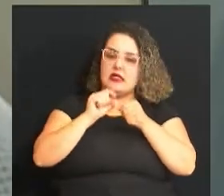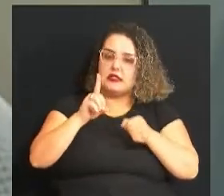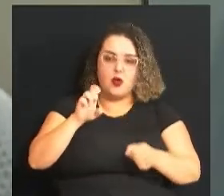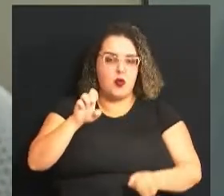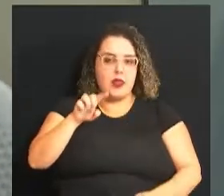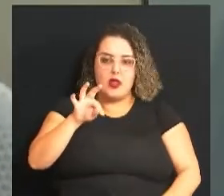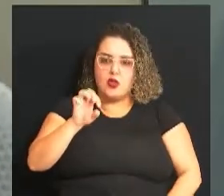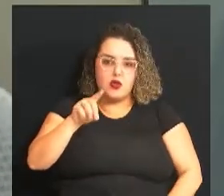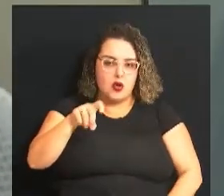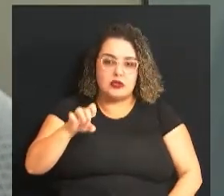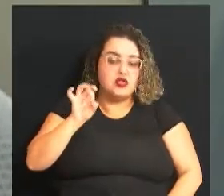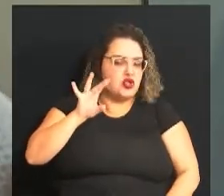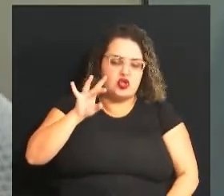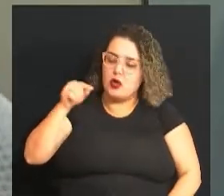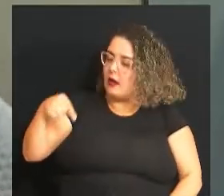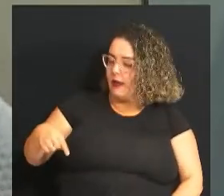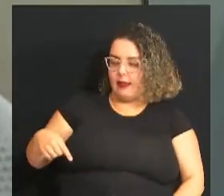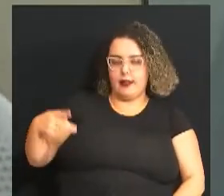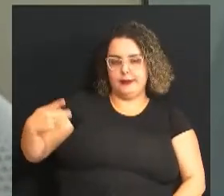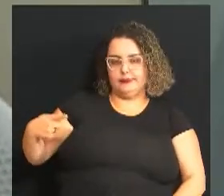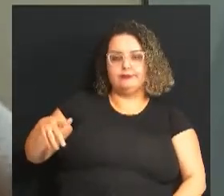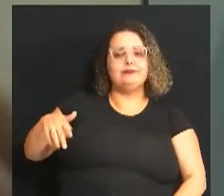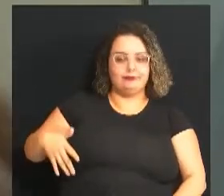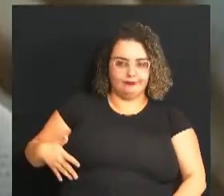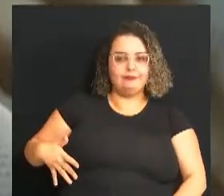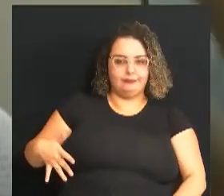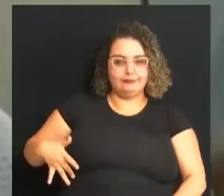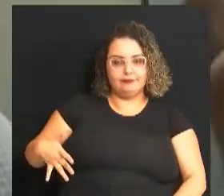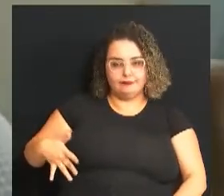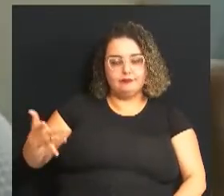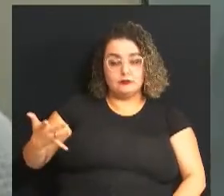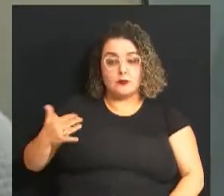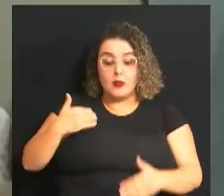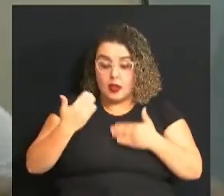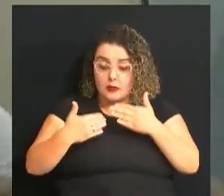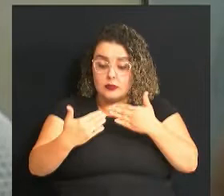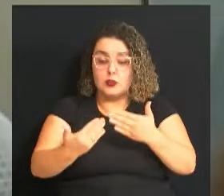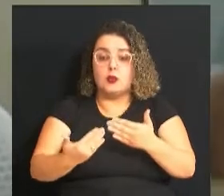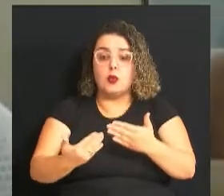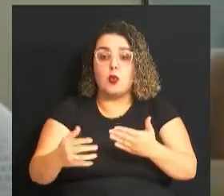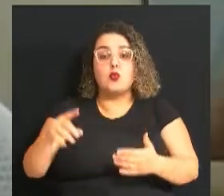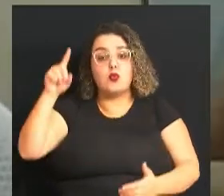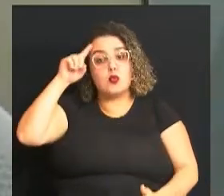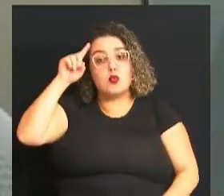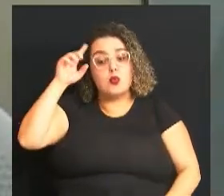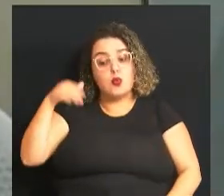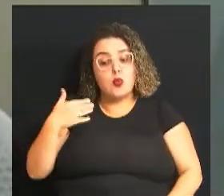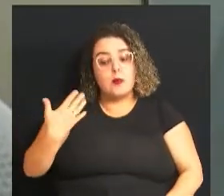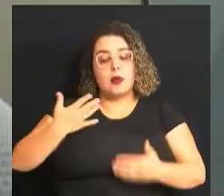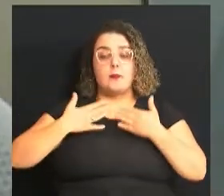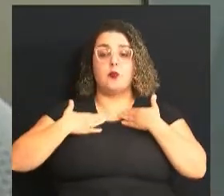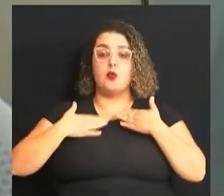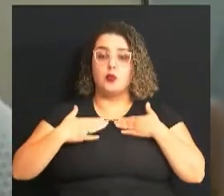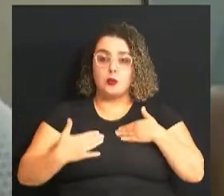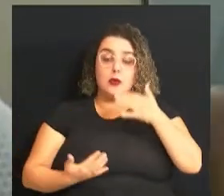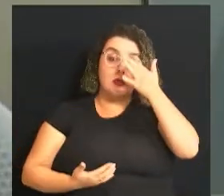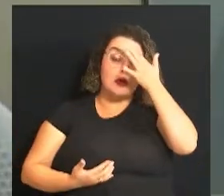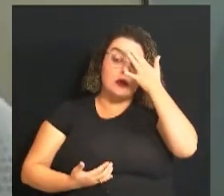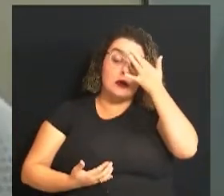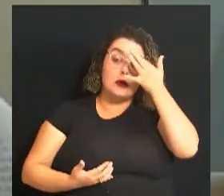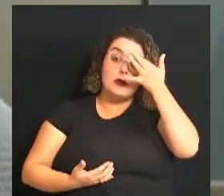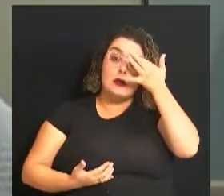fígado. Então, nós, no funcionamento habitual do nosso organismo, nós